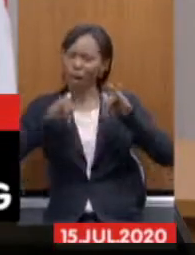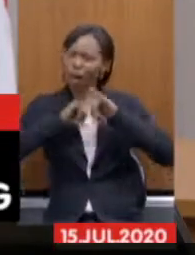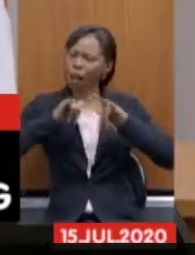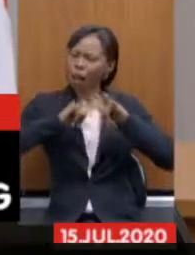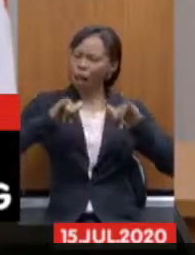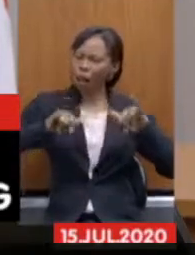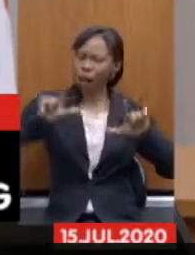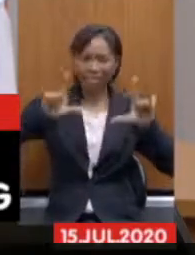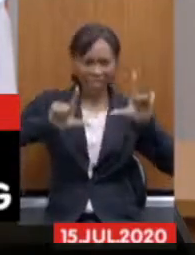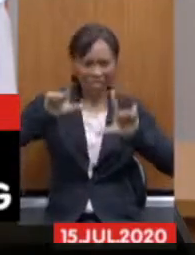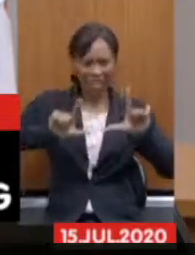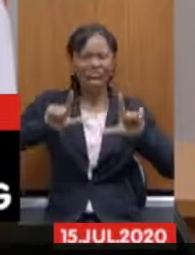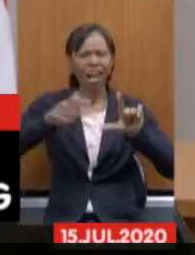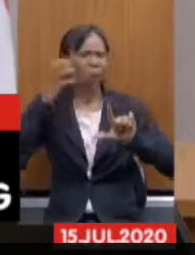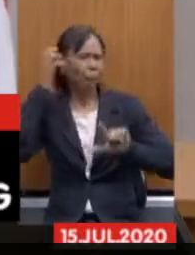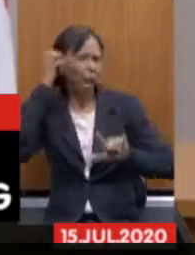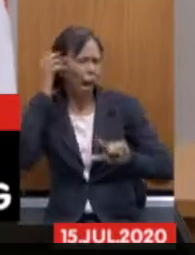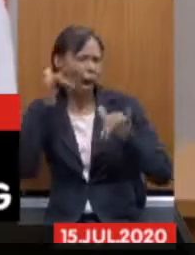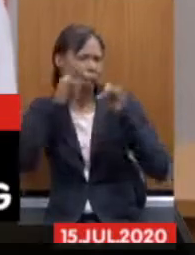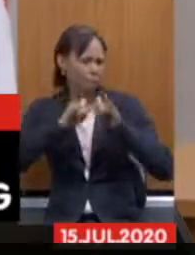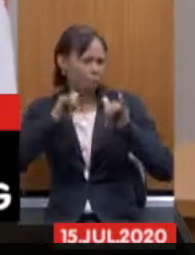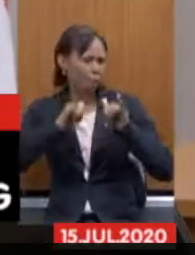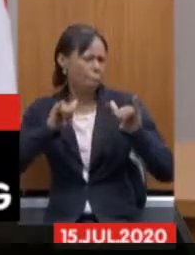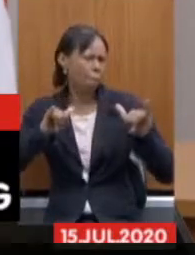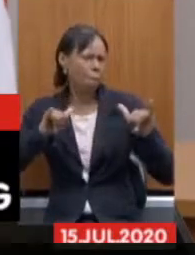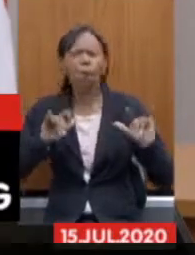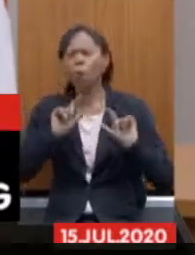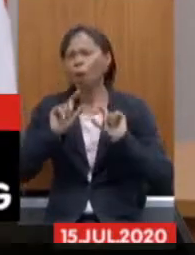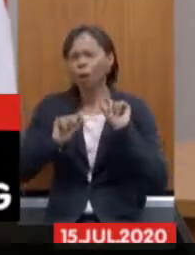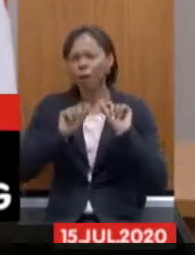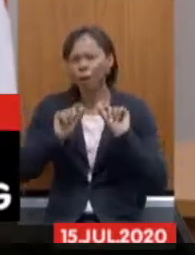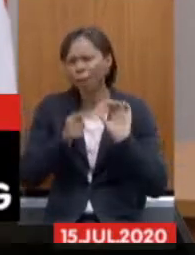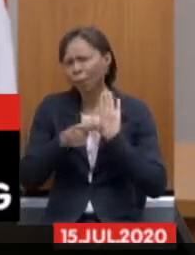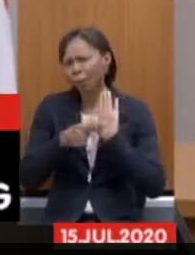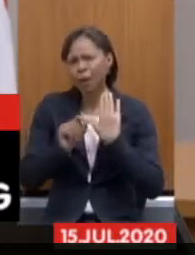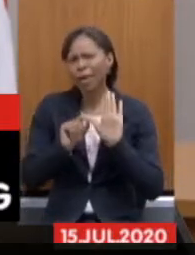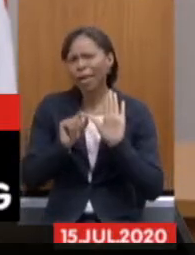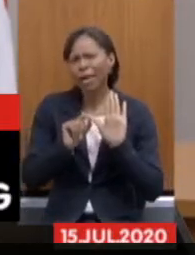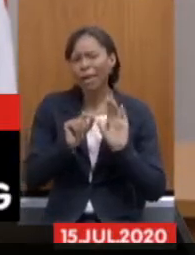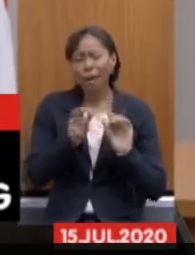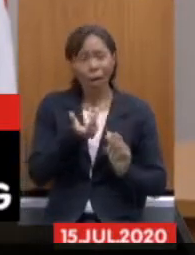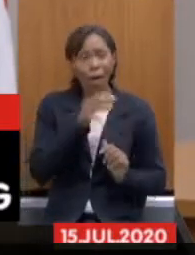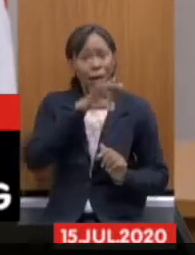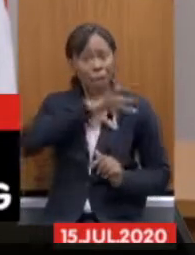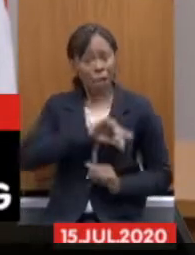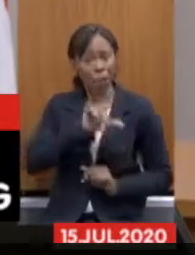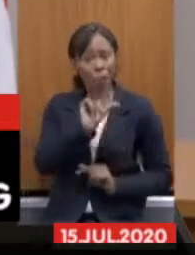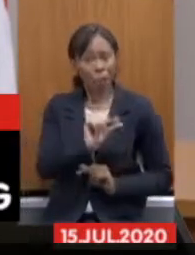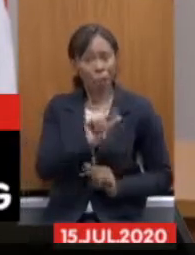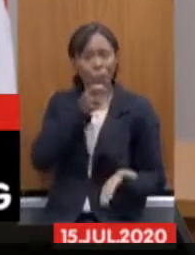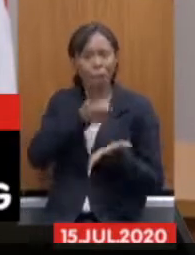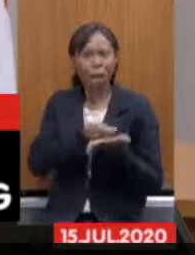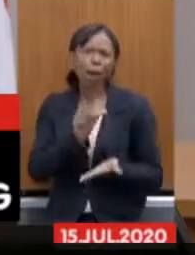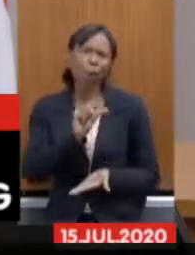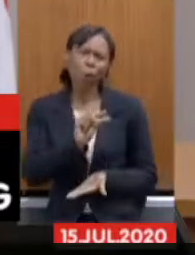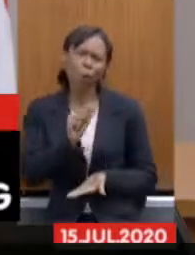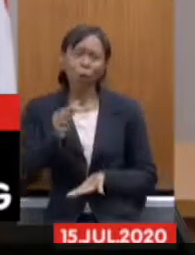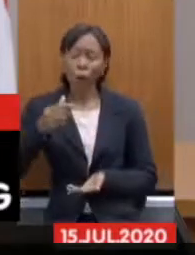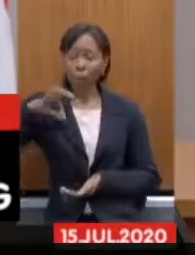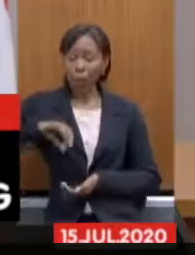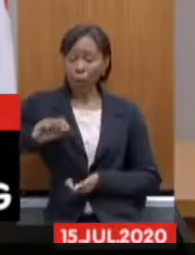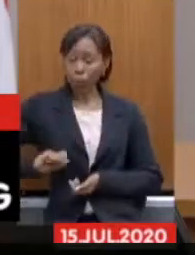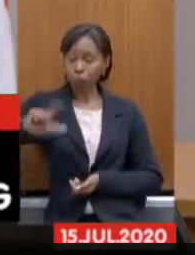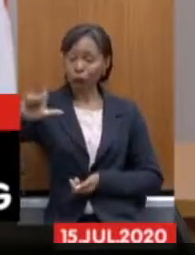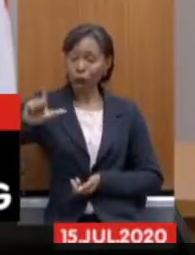na televisão na rádio disse que quem ganha menos vai pagar menos quem ganha mais